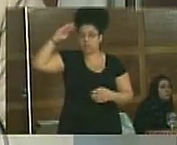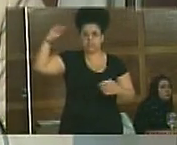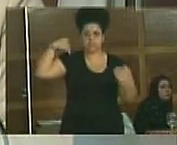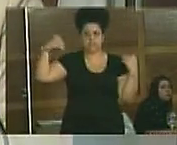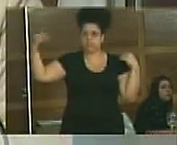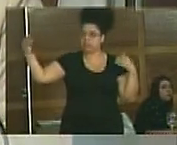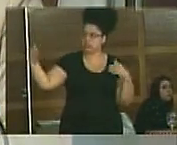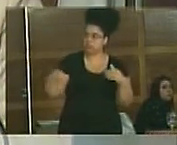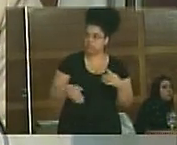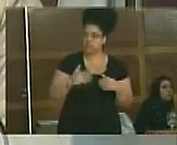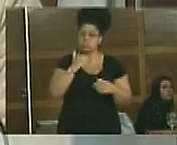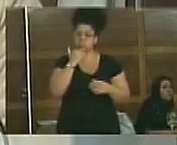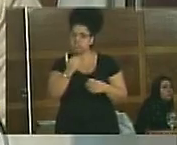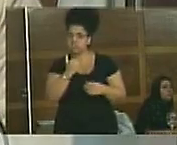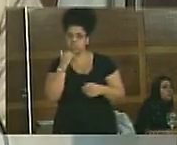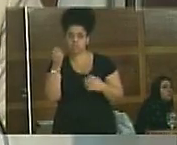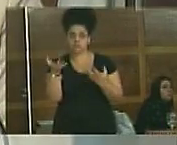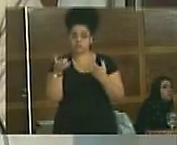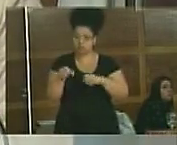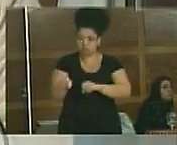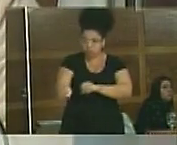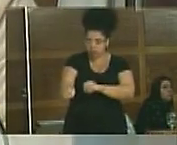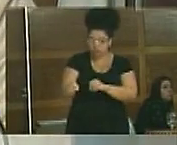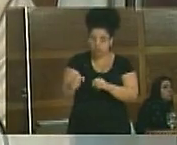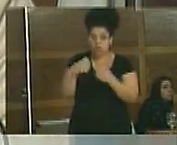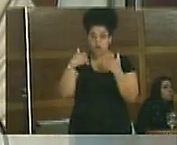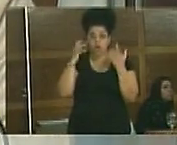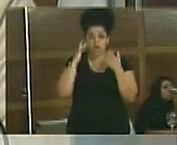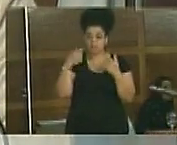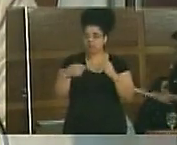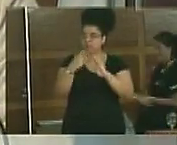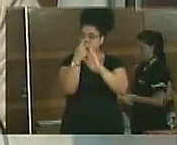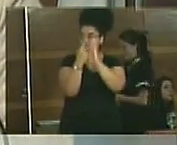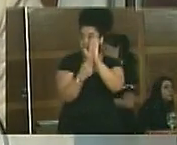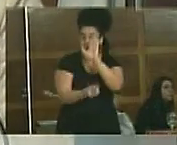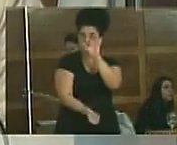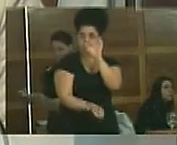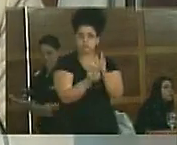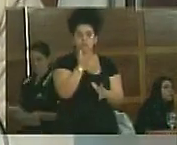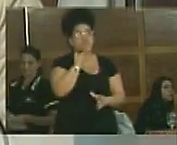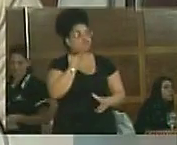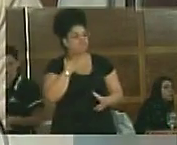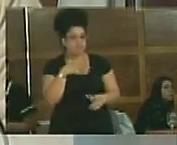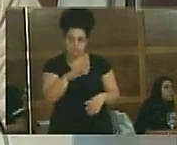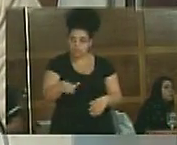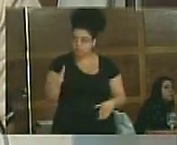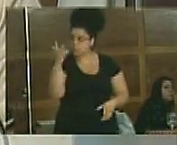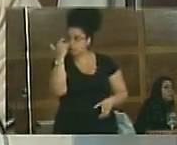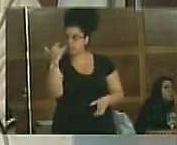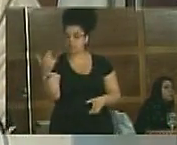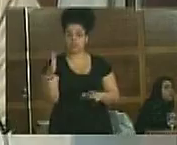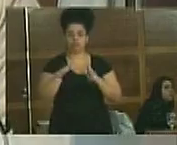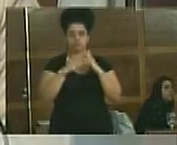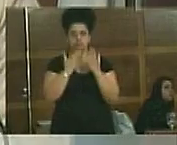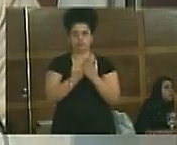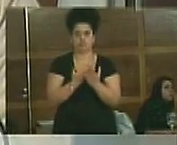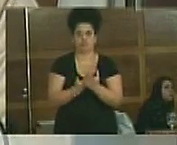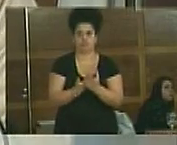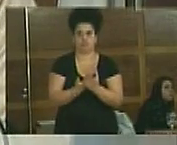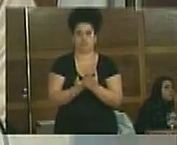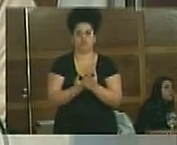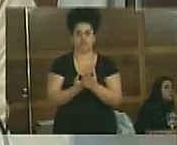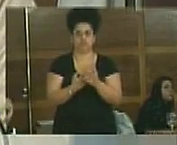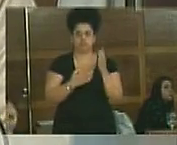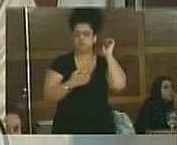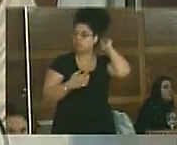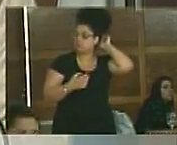tem que melhorar o ensino das nossas crianças, fazer com que a criança tenha vontade de ir para a escola. Agora, e as atividades educacionais extra classe, quando a criança sai da